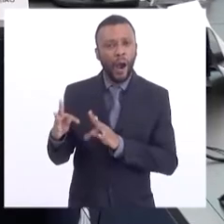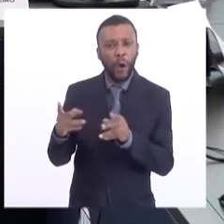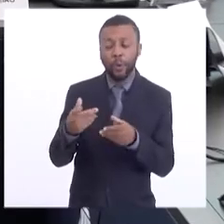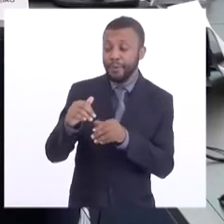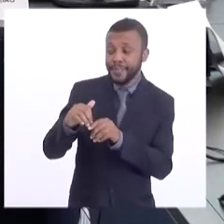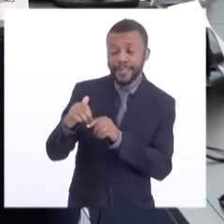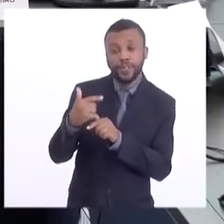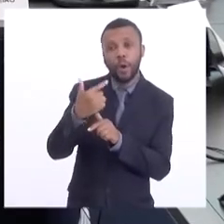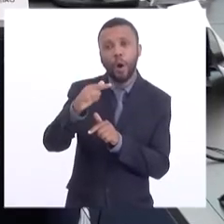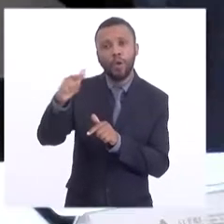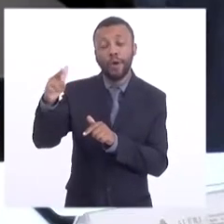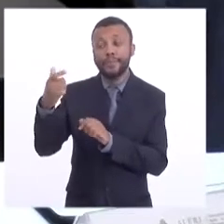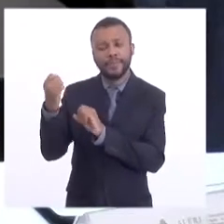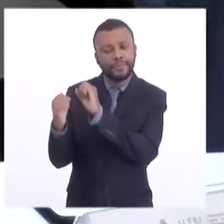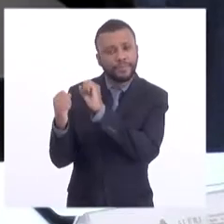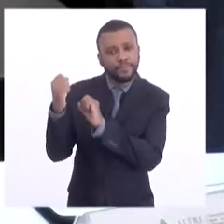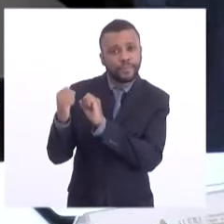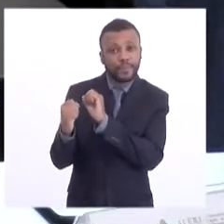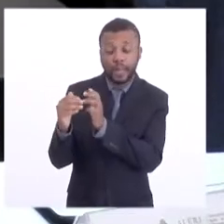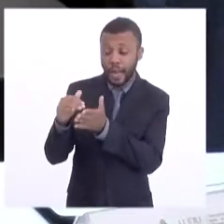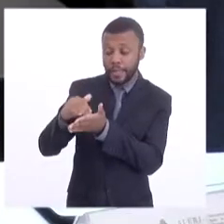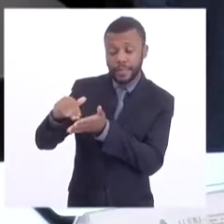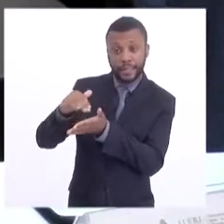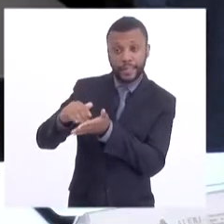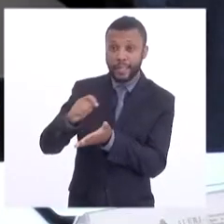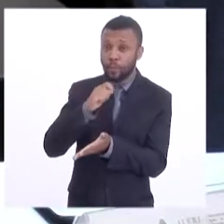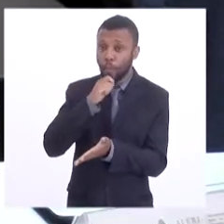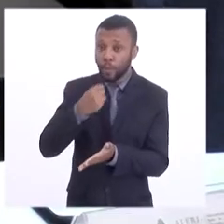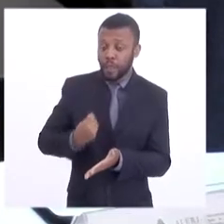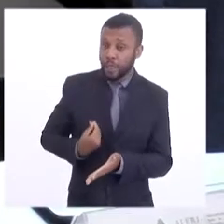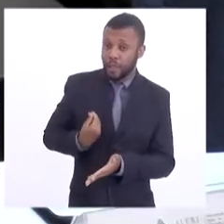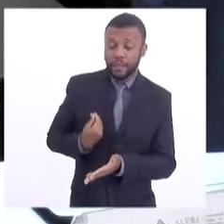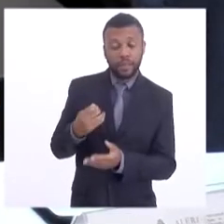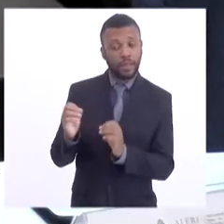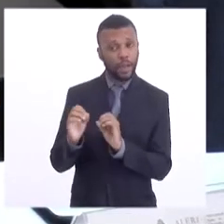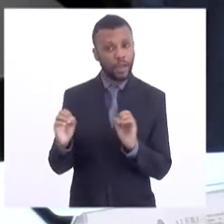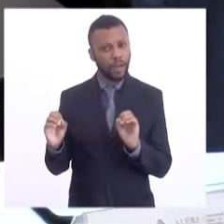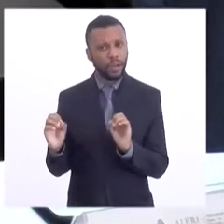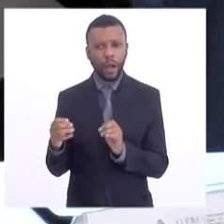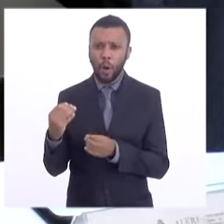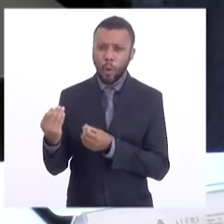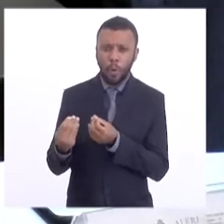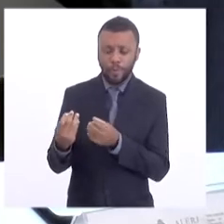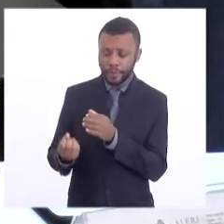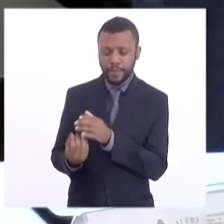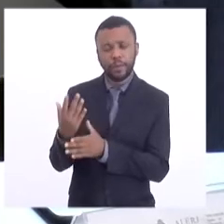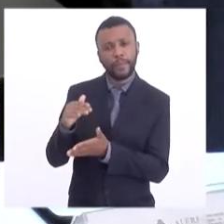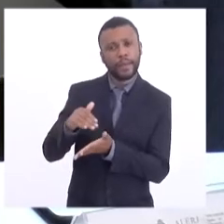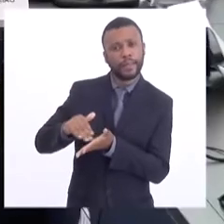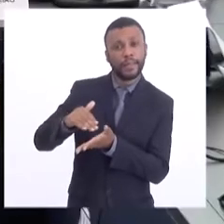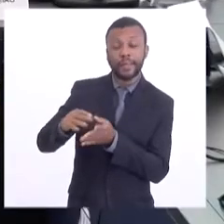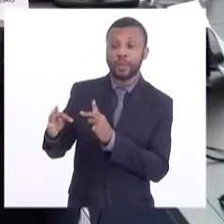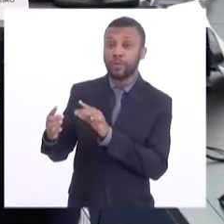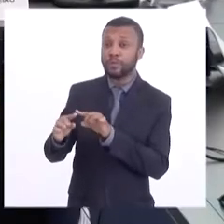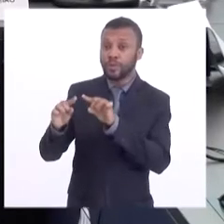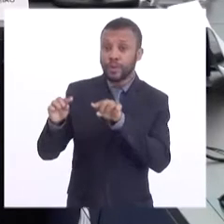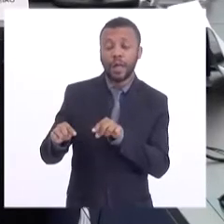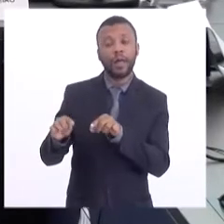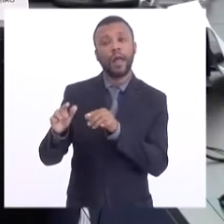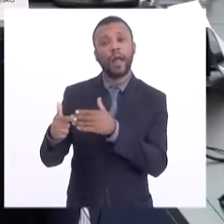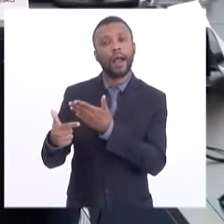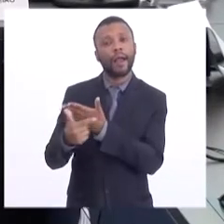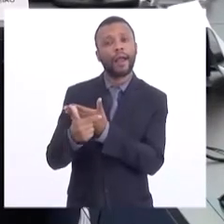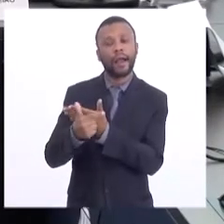fora aquela secretaria não podia existir Oi como é que você cria uma secretaria que todo mundo é carro